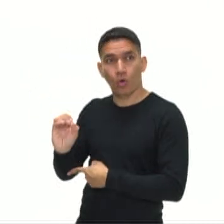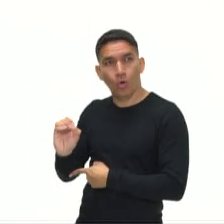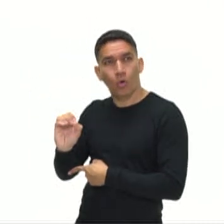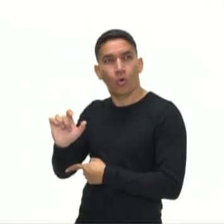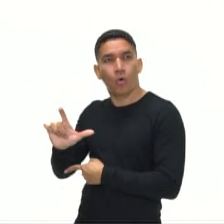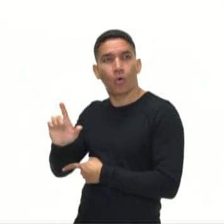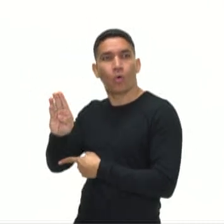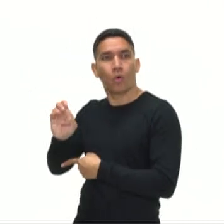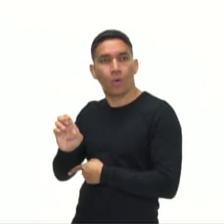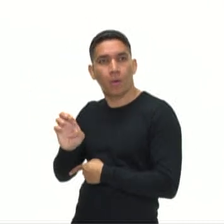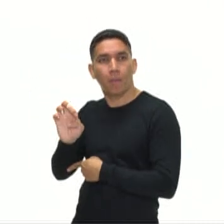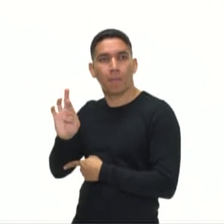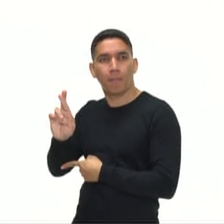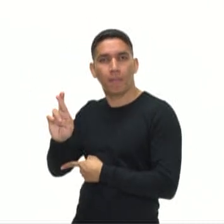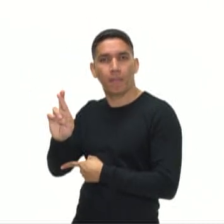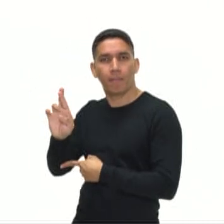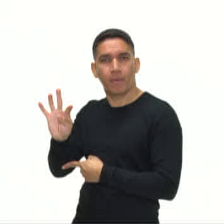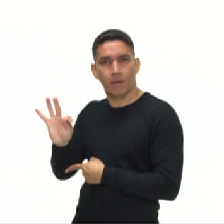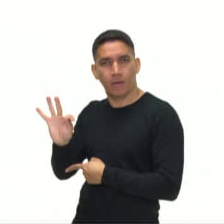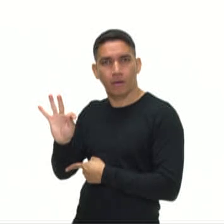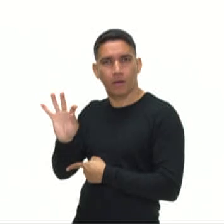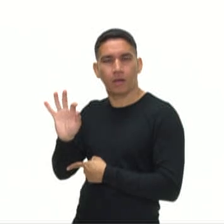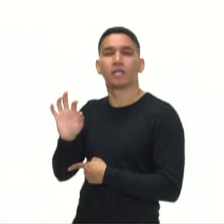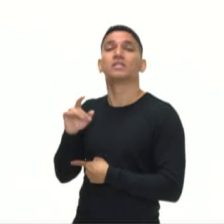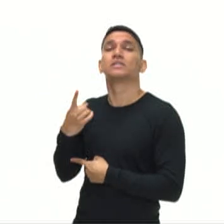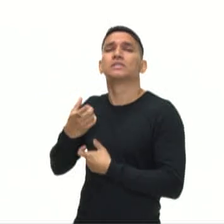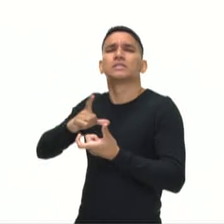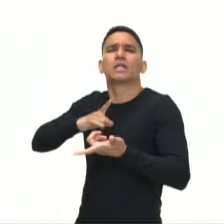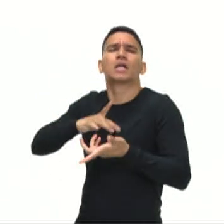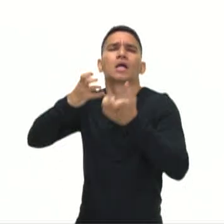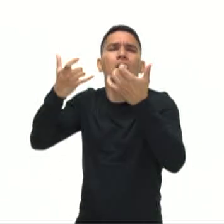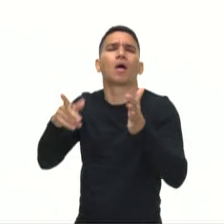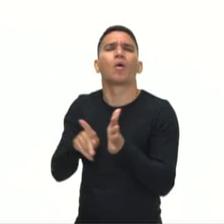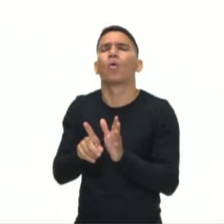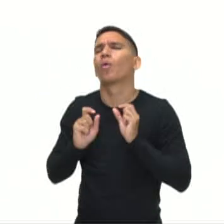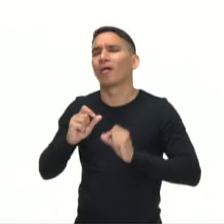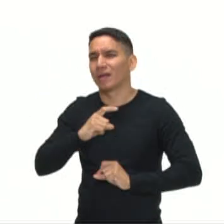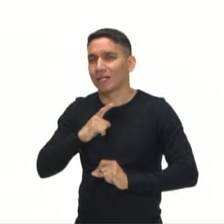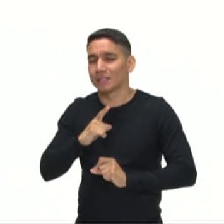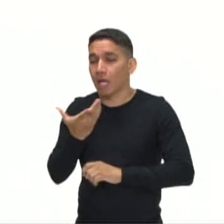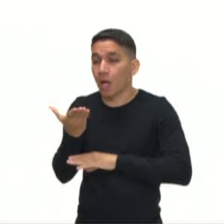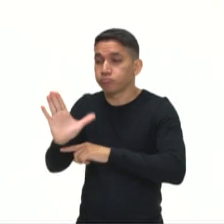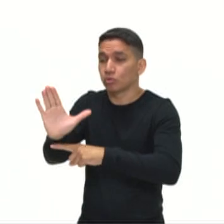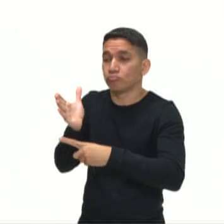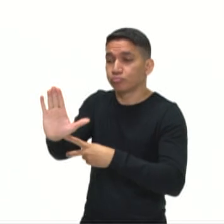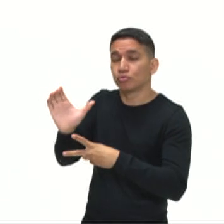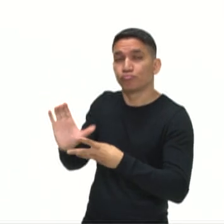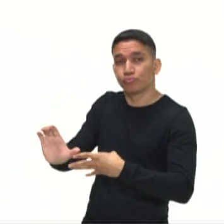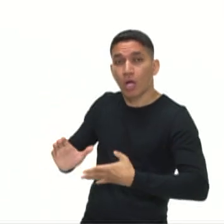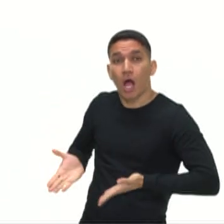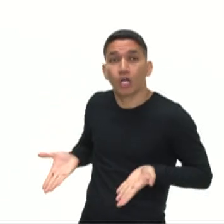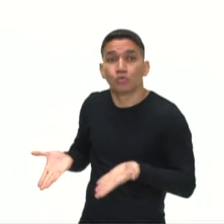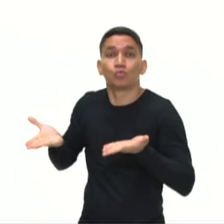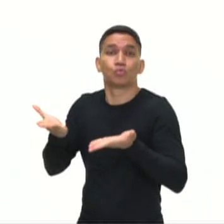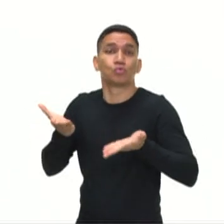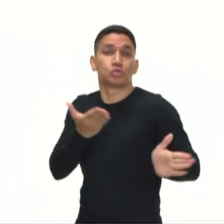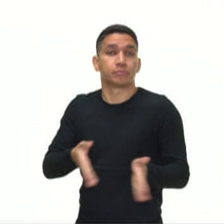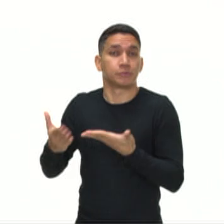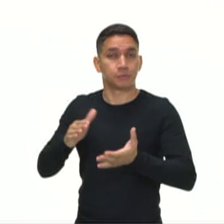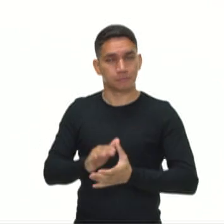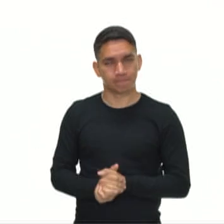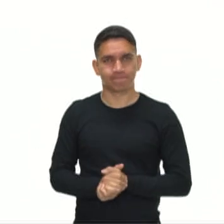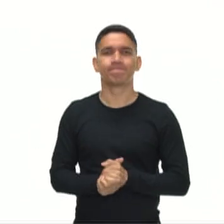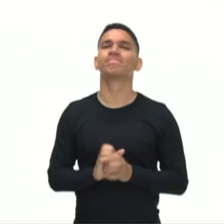política protecionista, que consistia em subsídios e ajuda à produção. Vamos fazer a